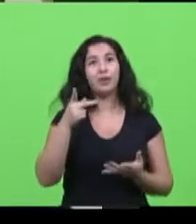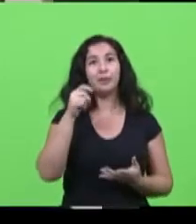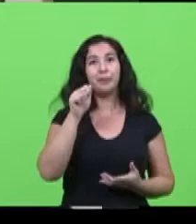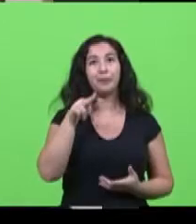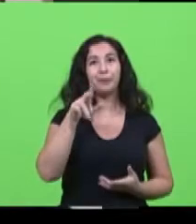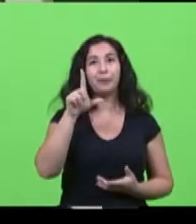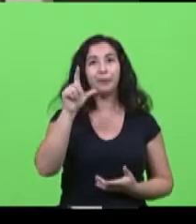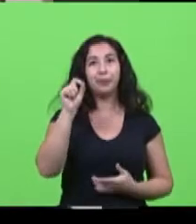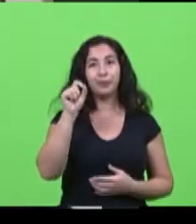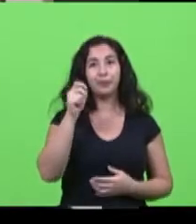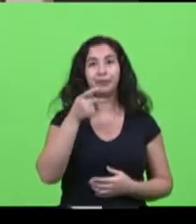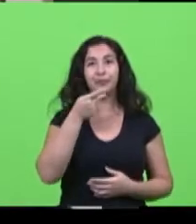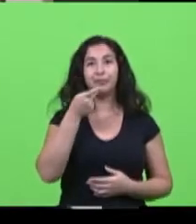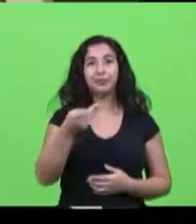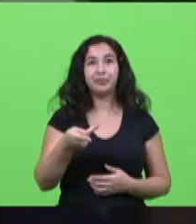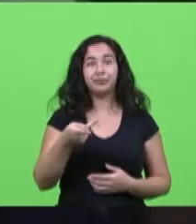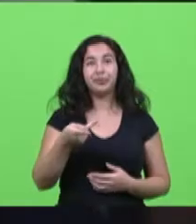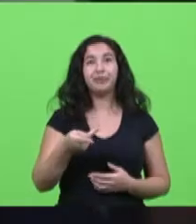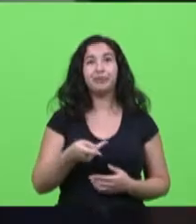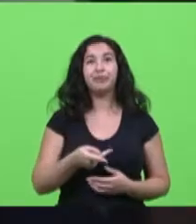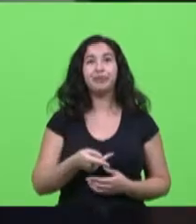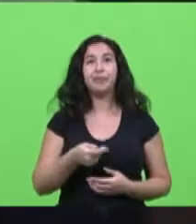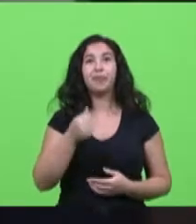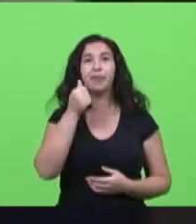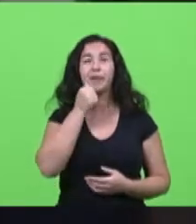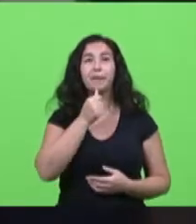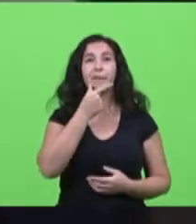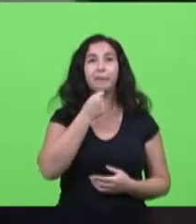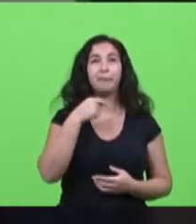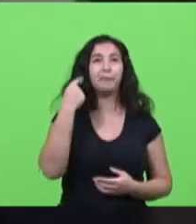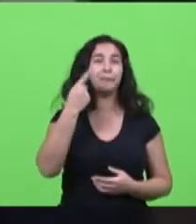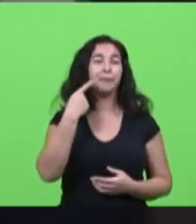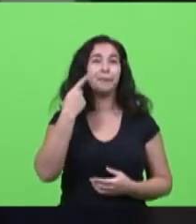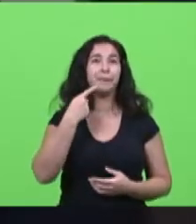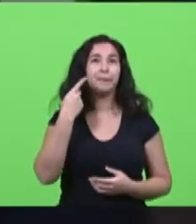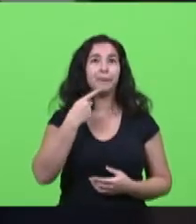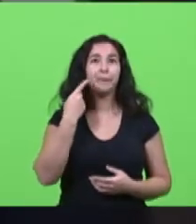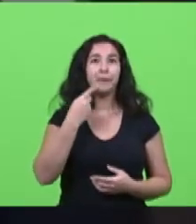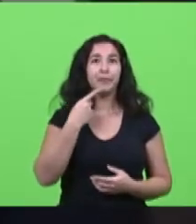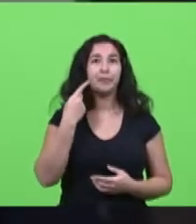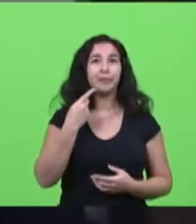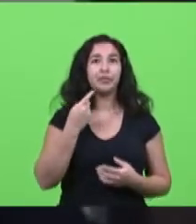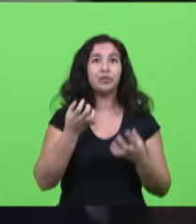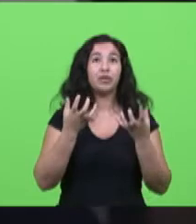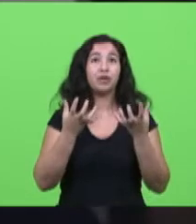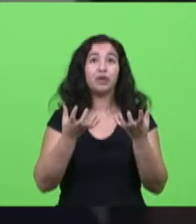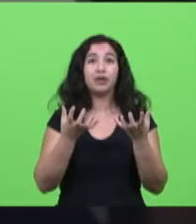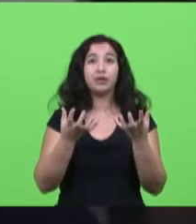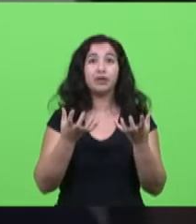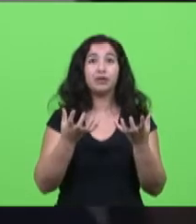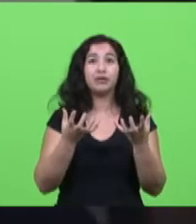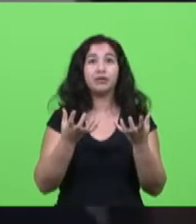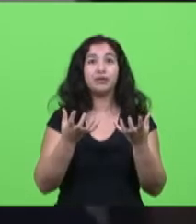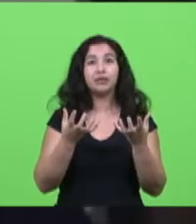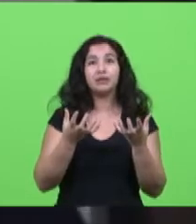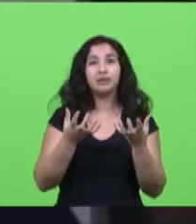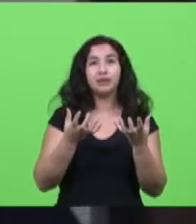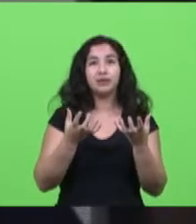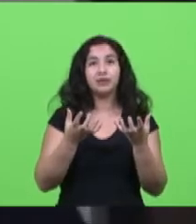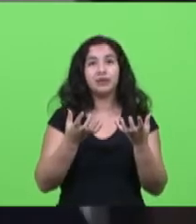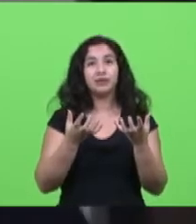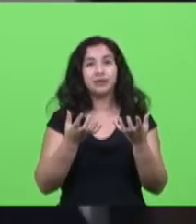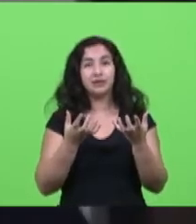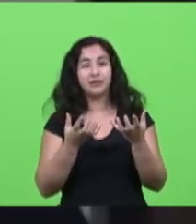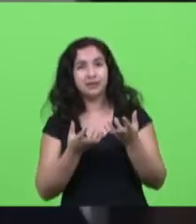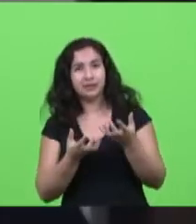Senhor presidente, senhores deputados, senhoras deputadas, queria inicialmente louvar a iniciativa